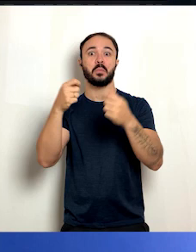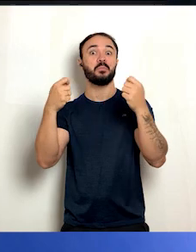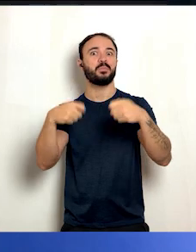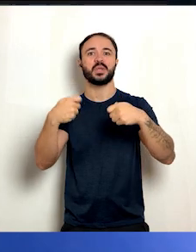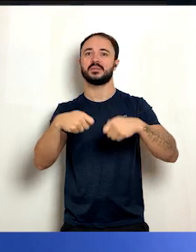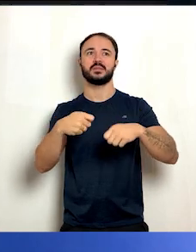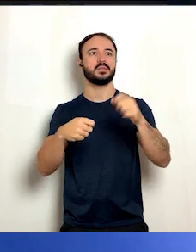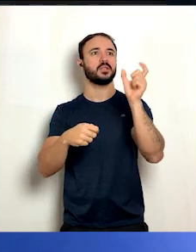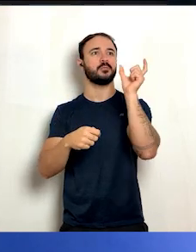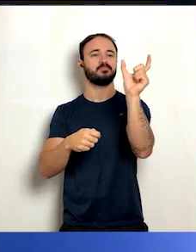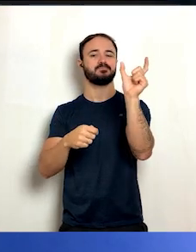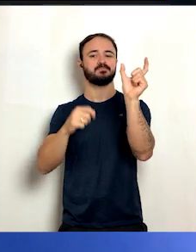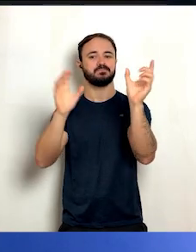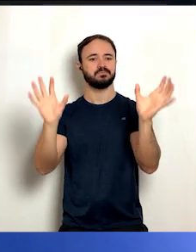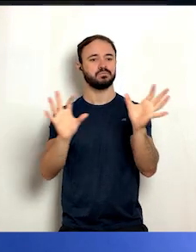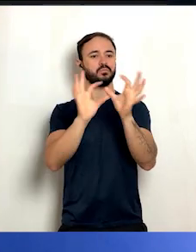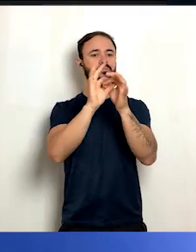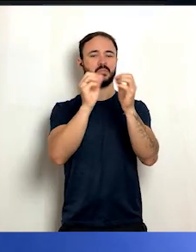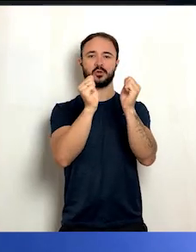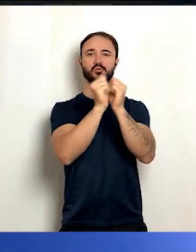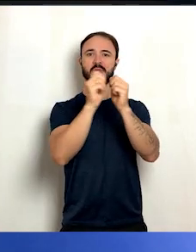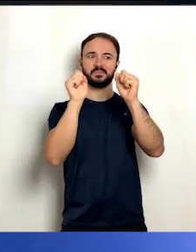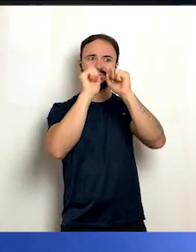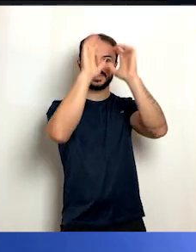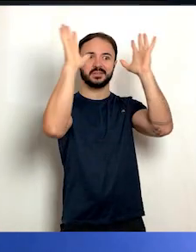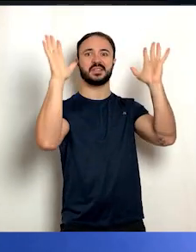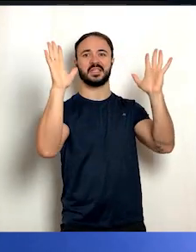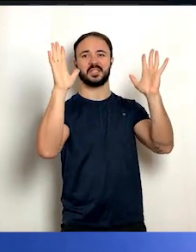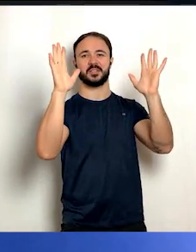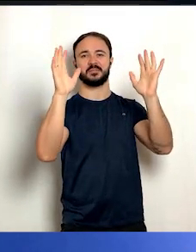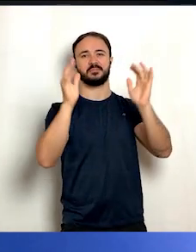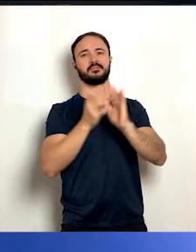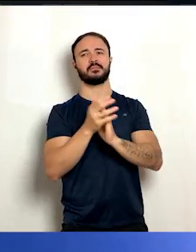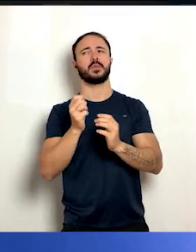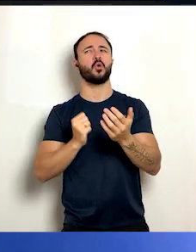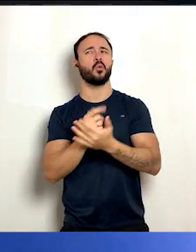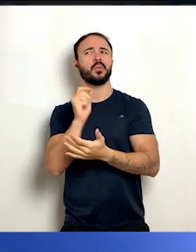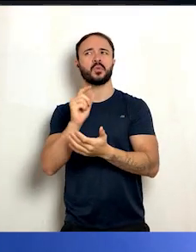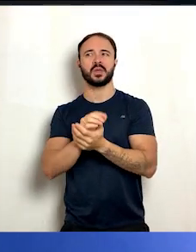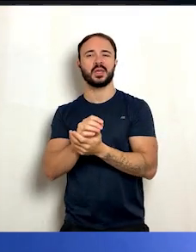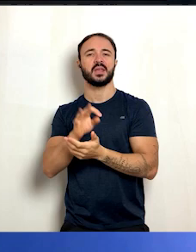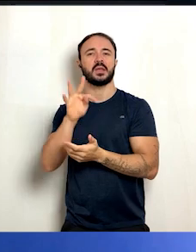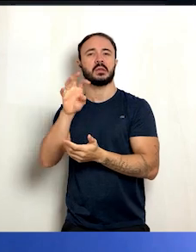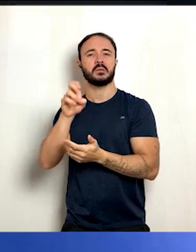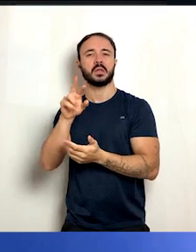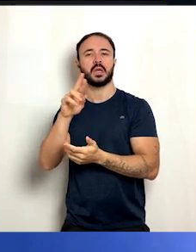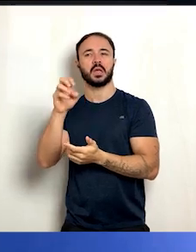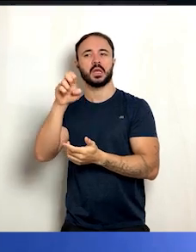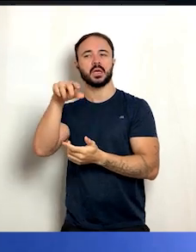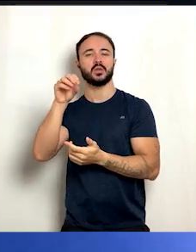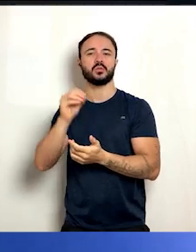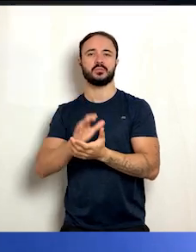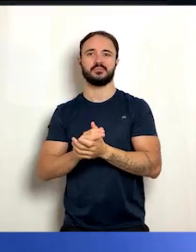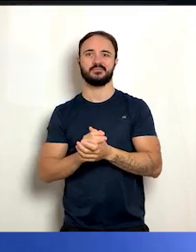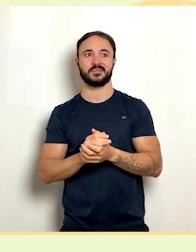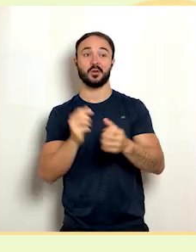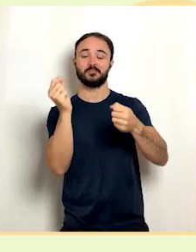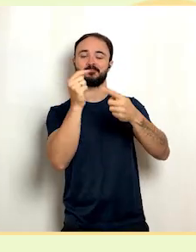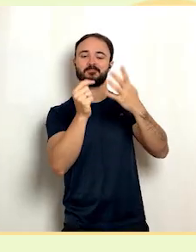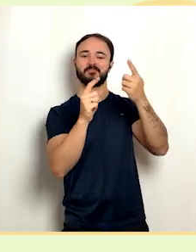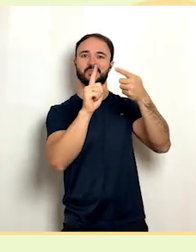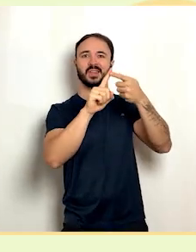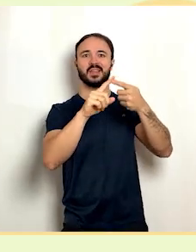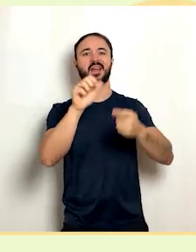eu preciso de um complemento sem preposição. Comprei o quê? Comprei um terreno. Portanto, a nossa alternativa